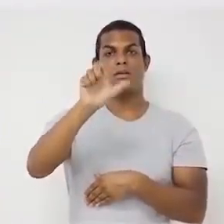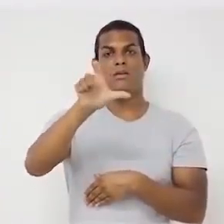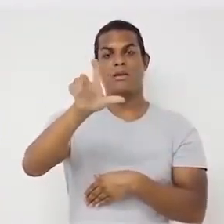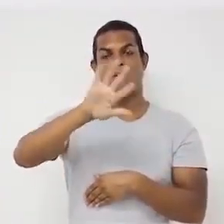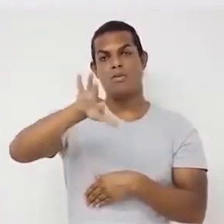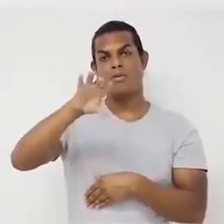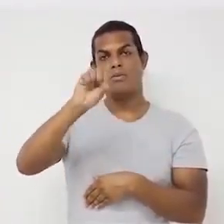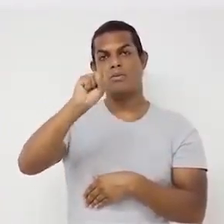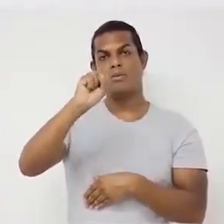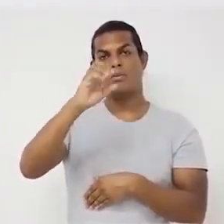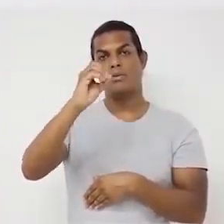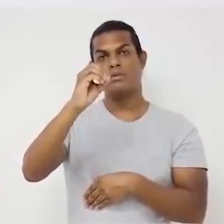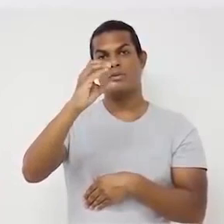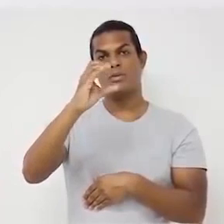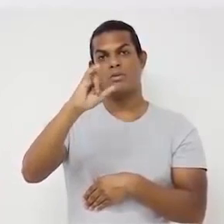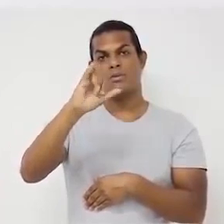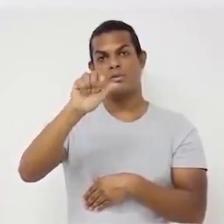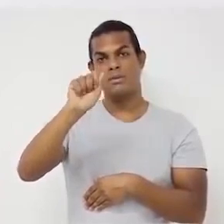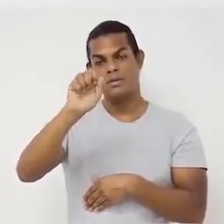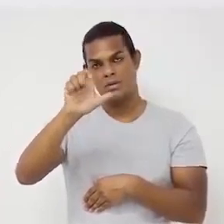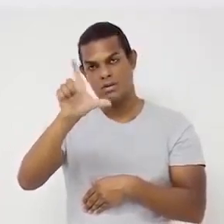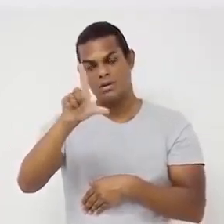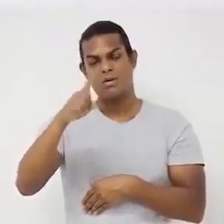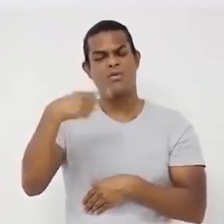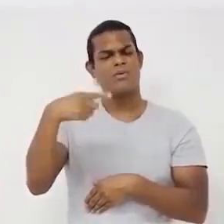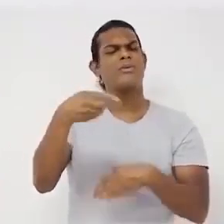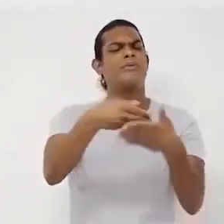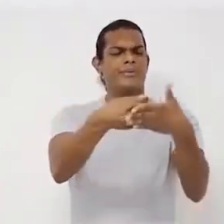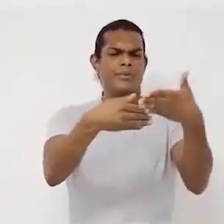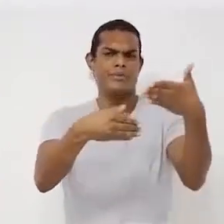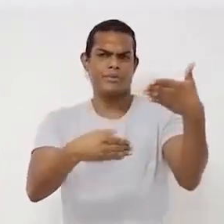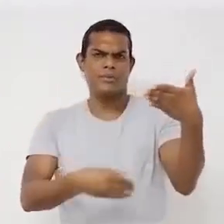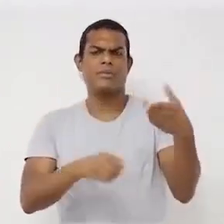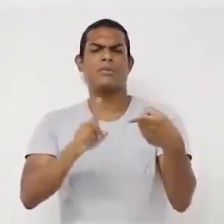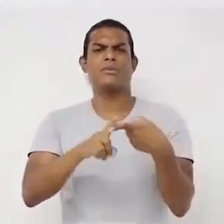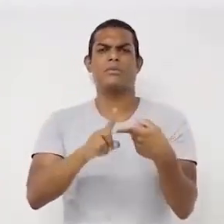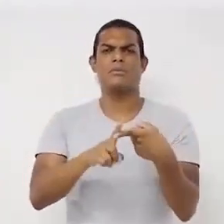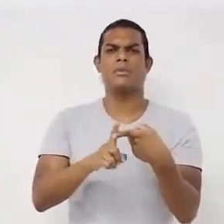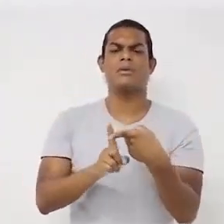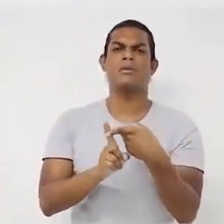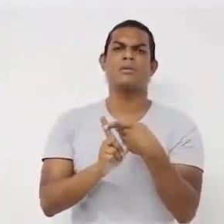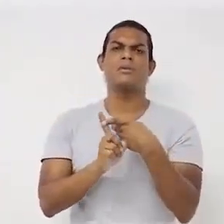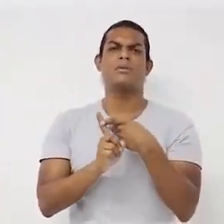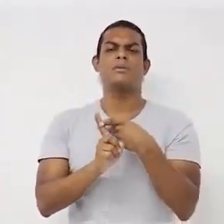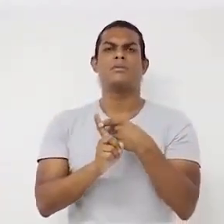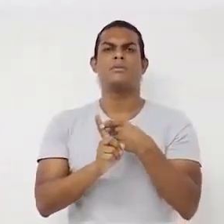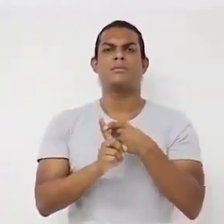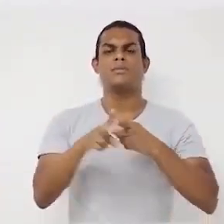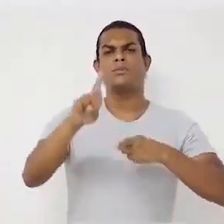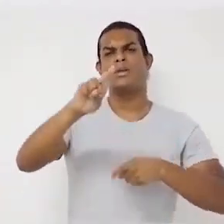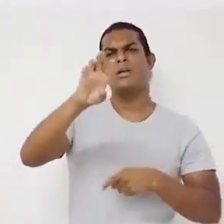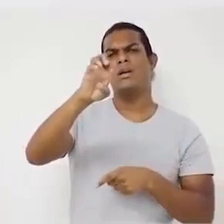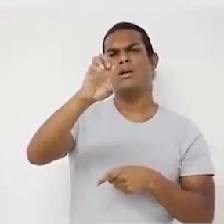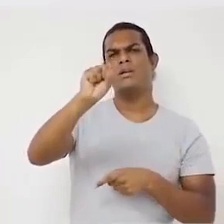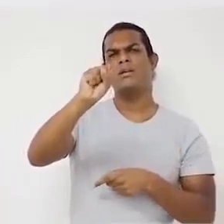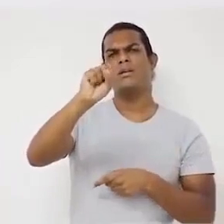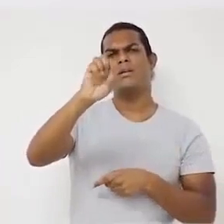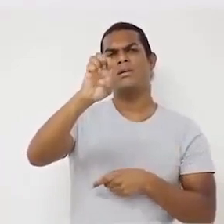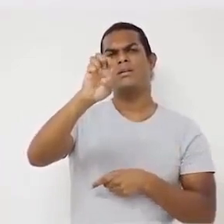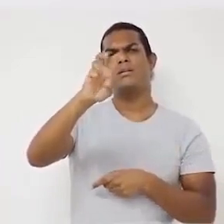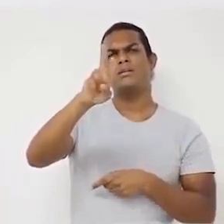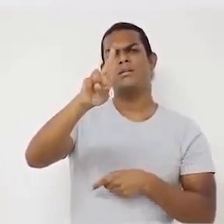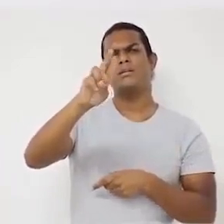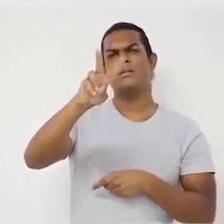disso, algumas outras contas, como reservas de lucro, quando a empresa, ao final do exercício, apura o